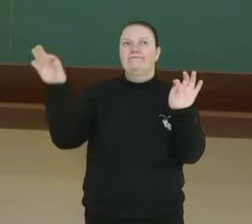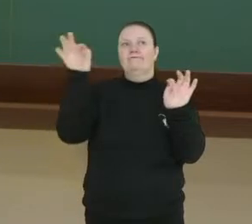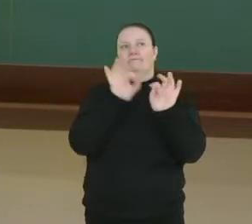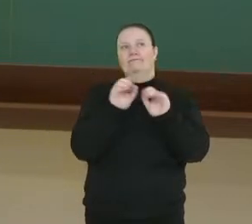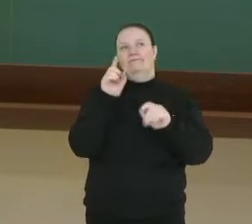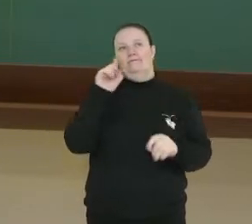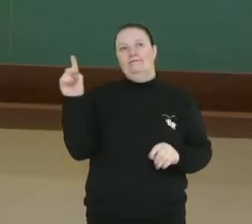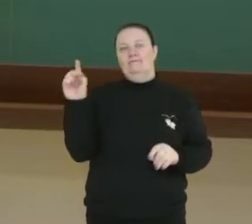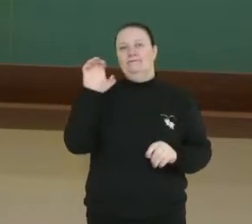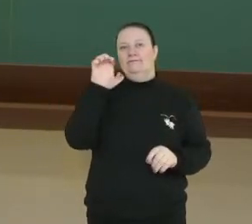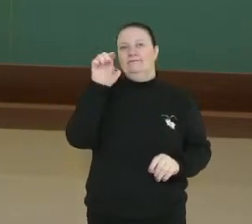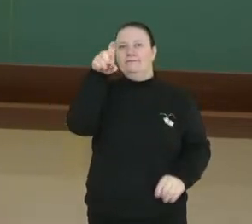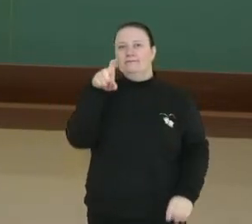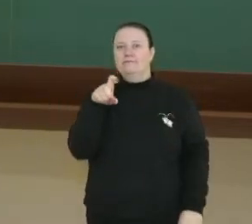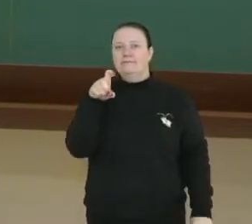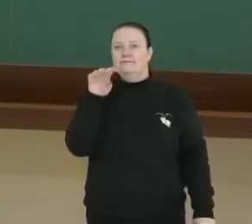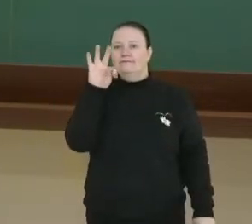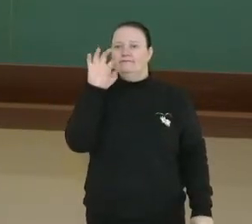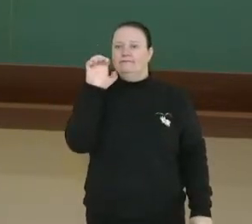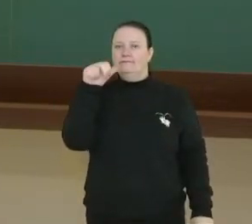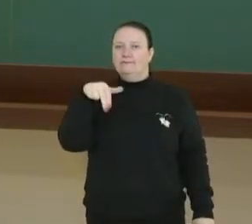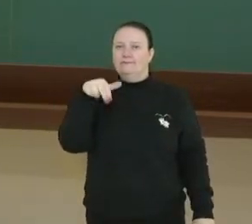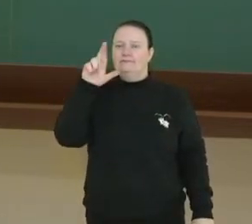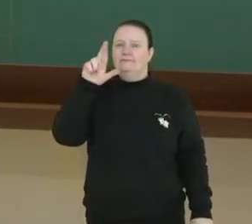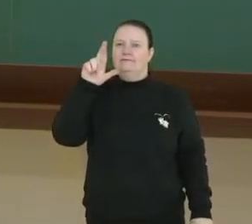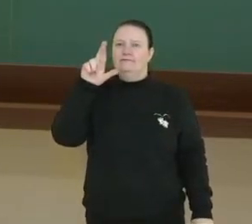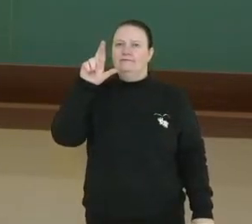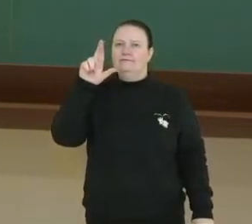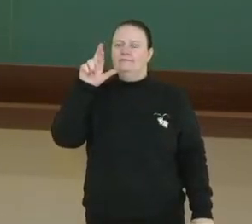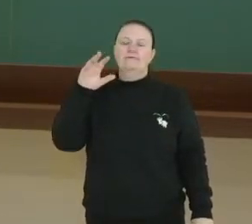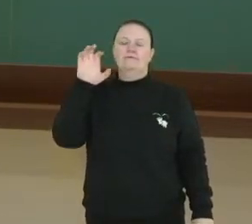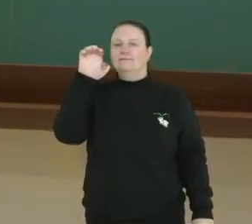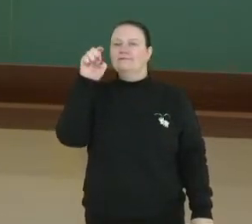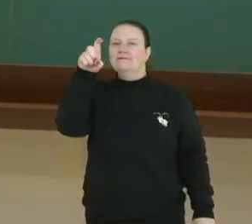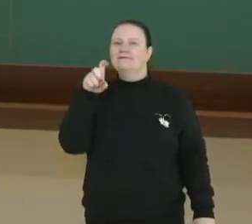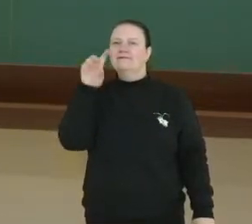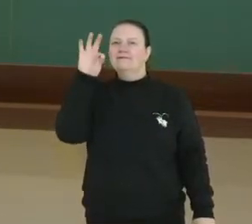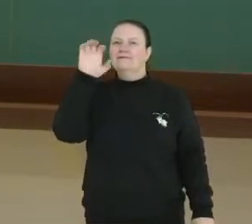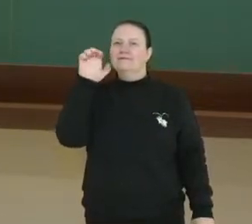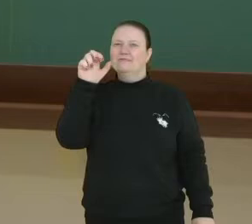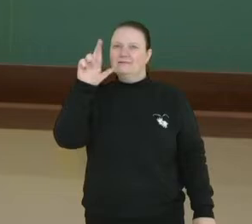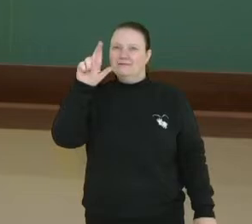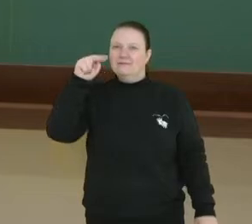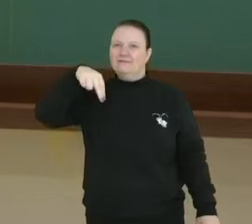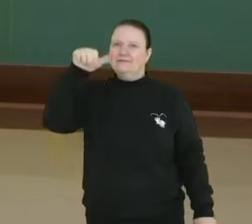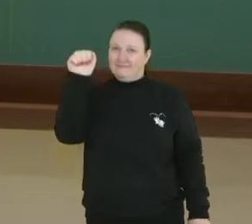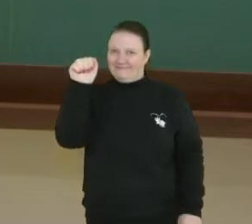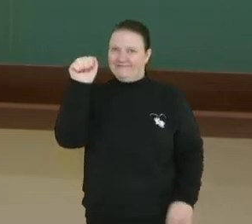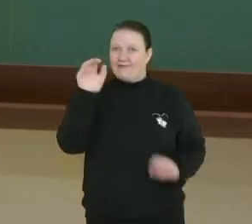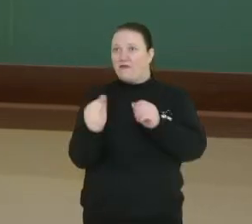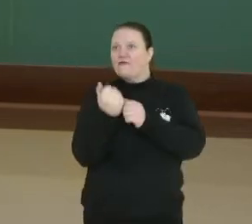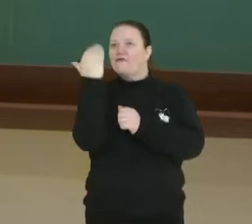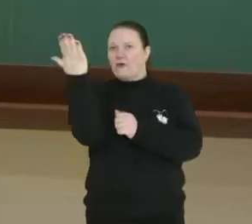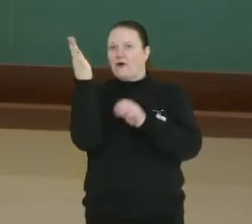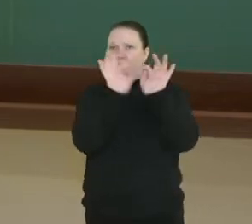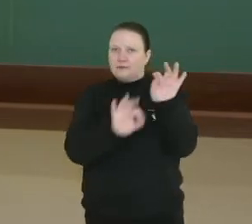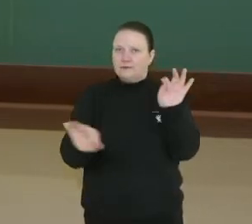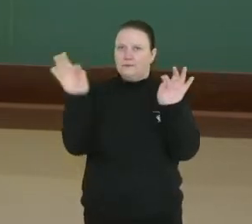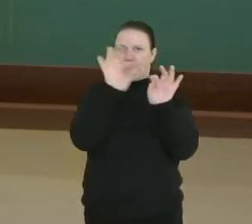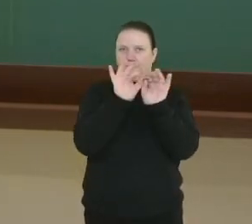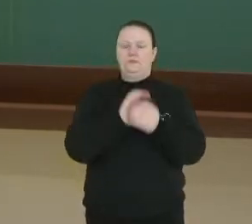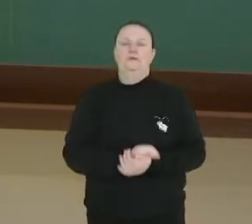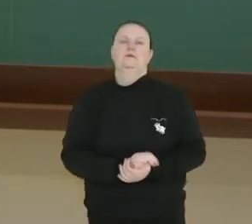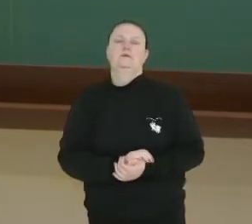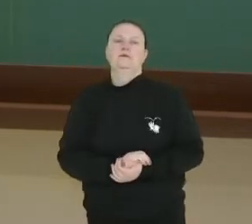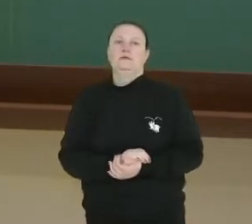vamos dizer que ela é externa à circunferência, nesse caso lambda. O valor numérico que vai ser a característica